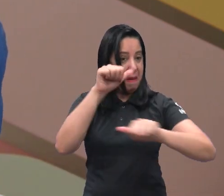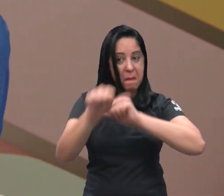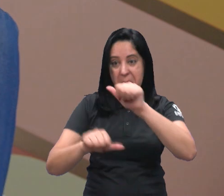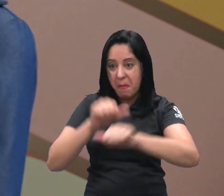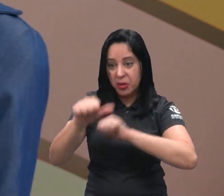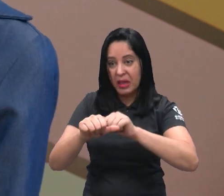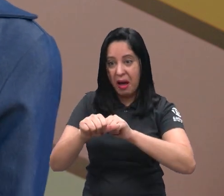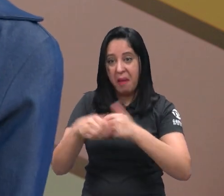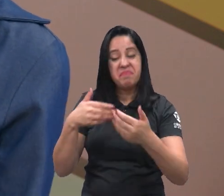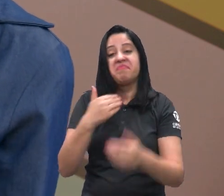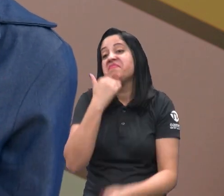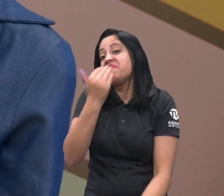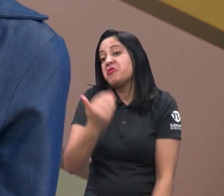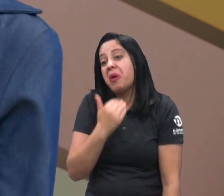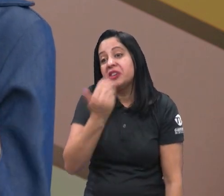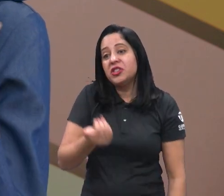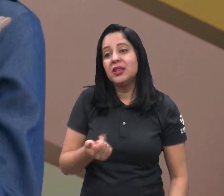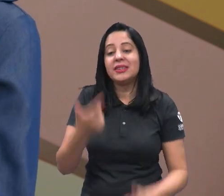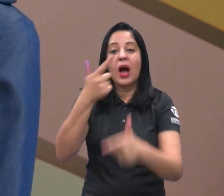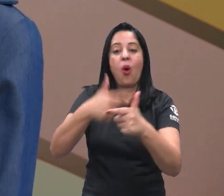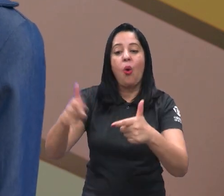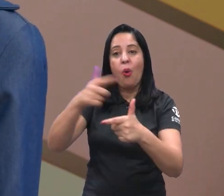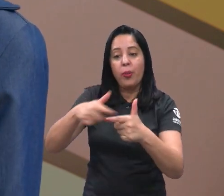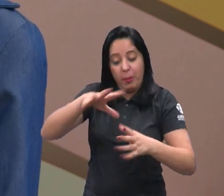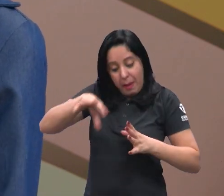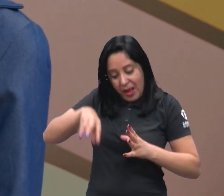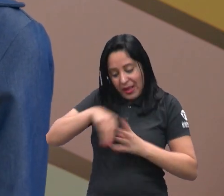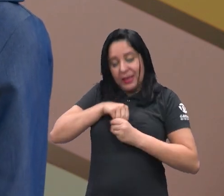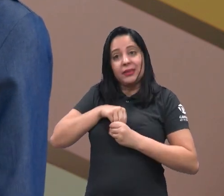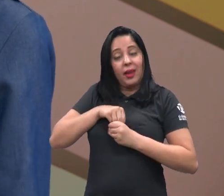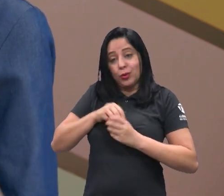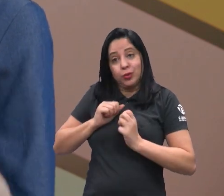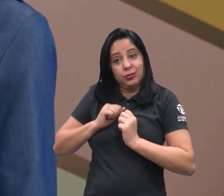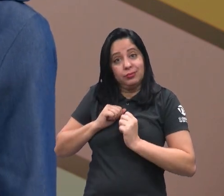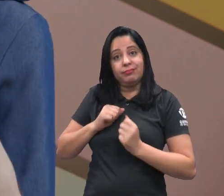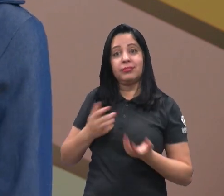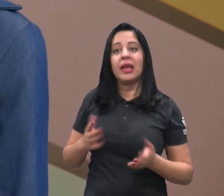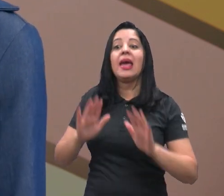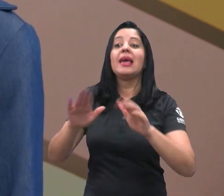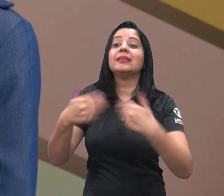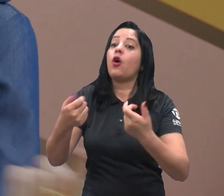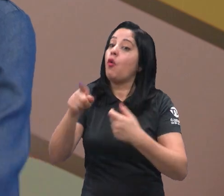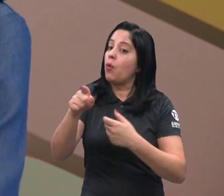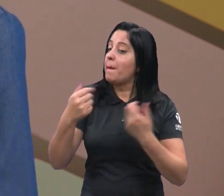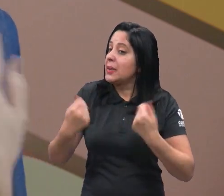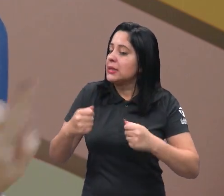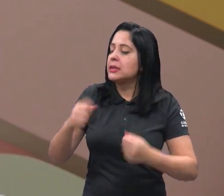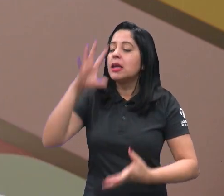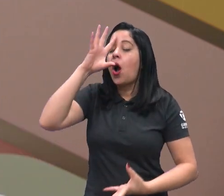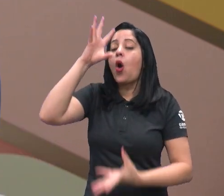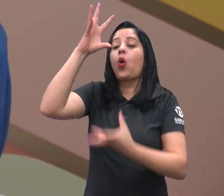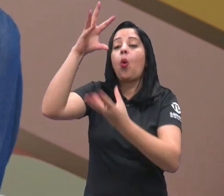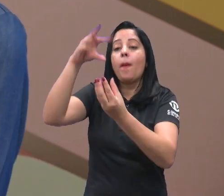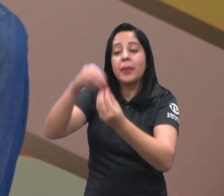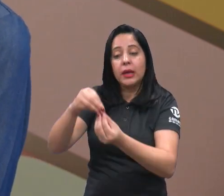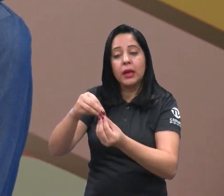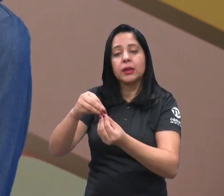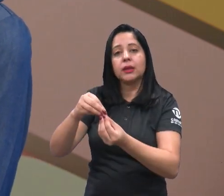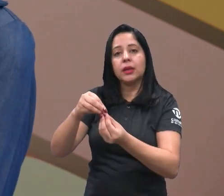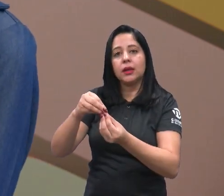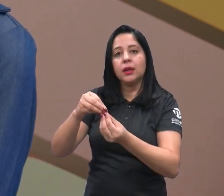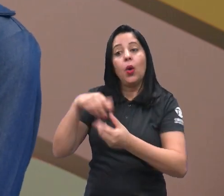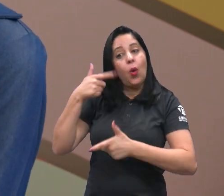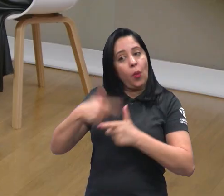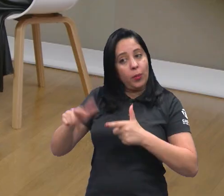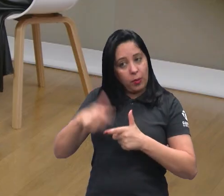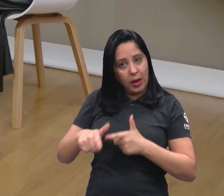junto. Então, vamos entender, vamos compreender, vamos acolher para ver se esse problema é da empresa ou se é seu.